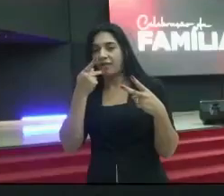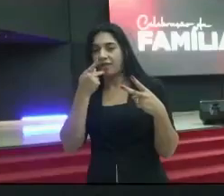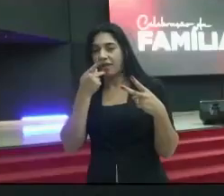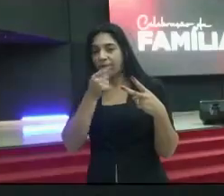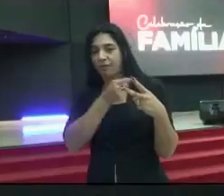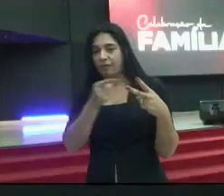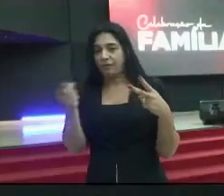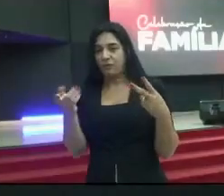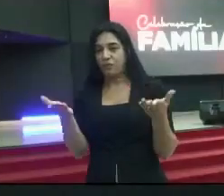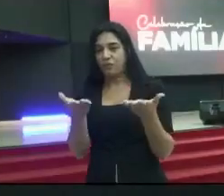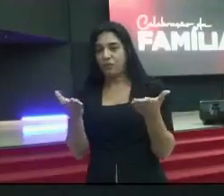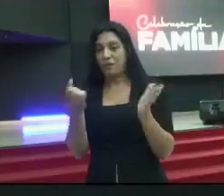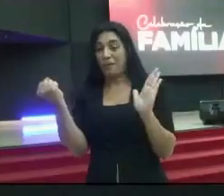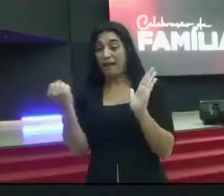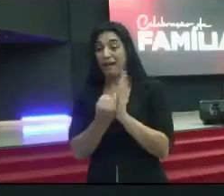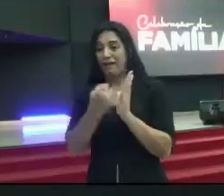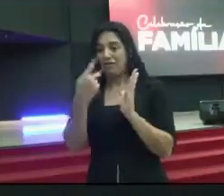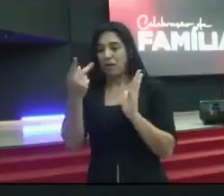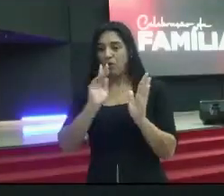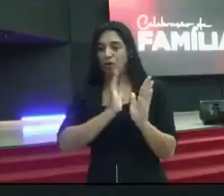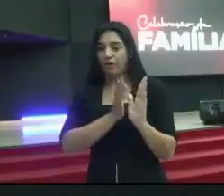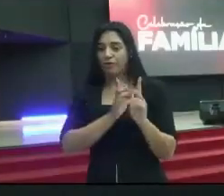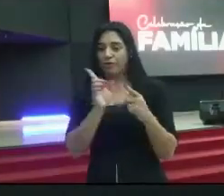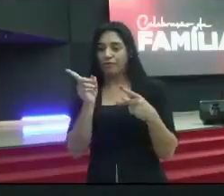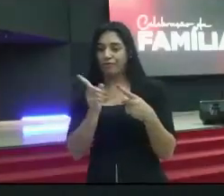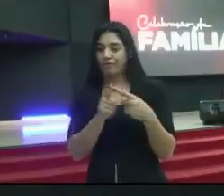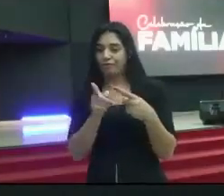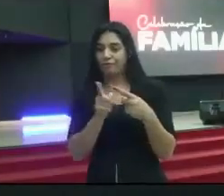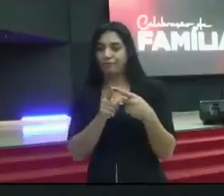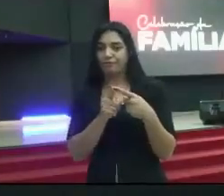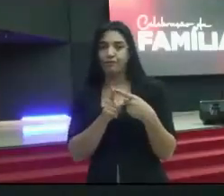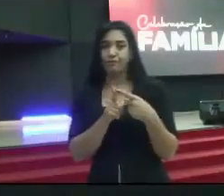hoje. A primeira delas: